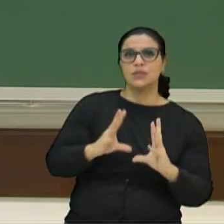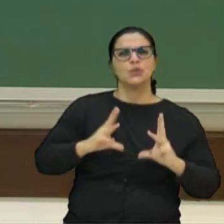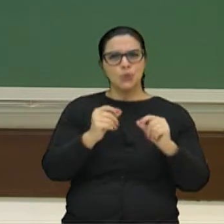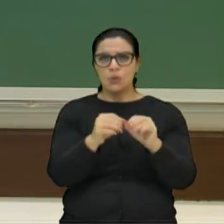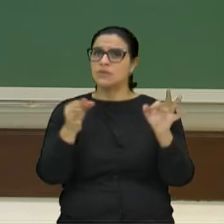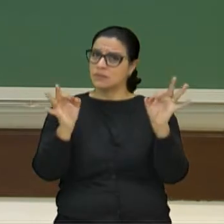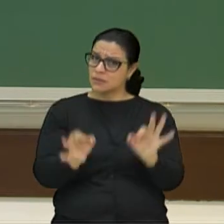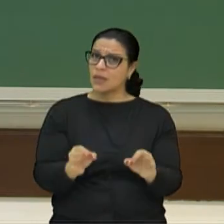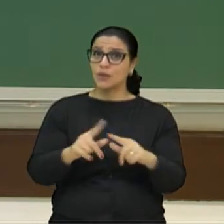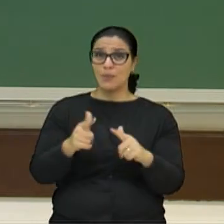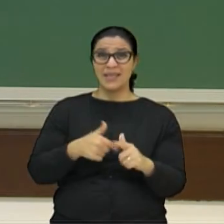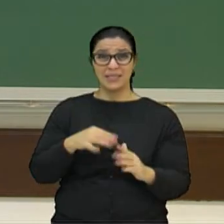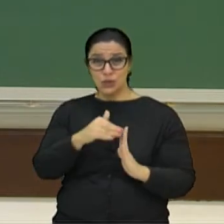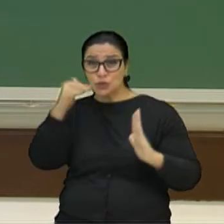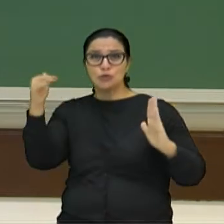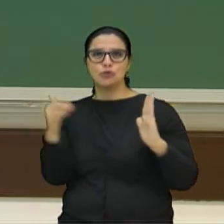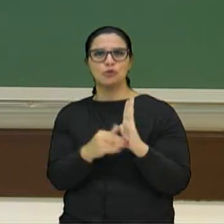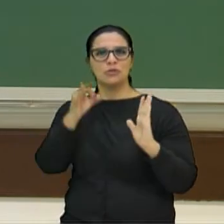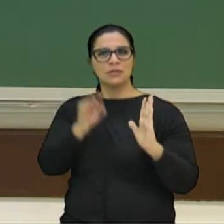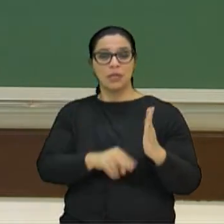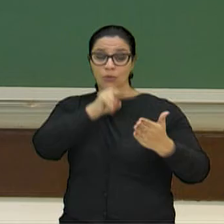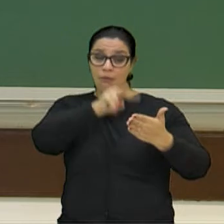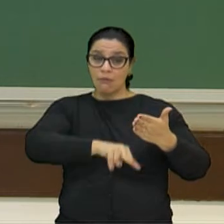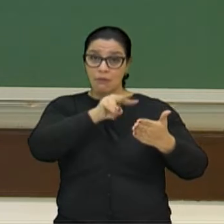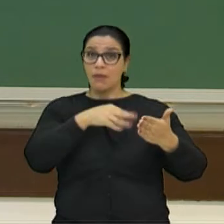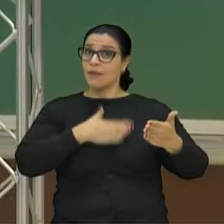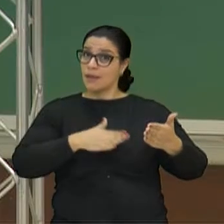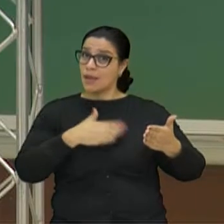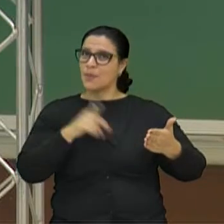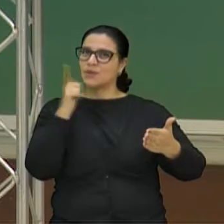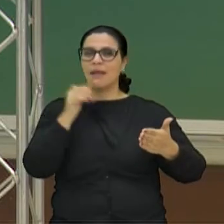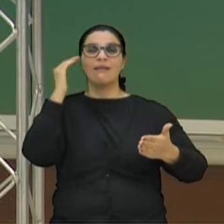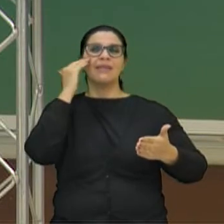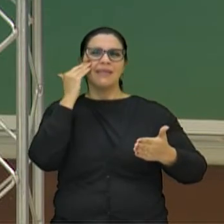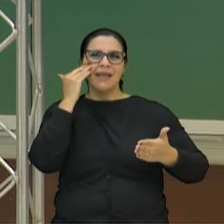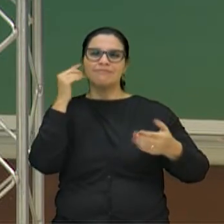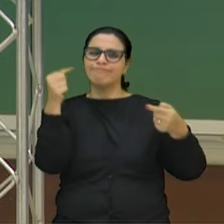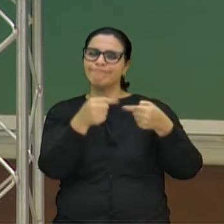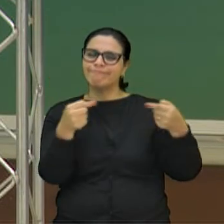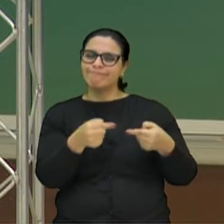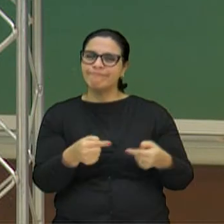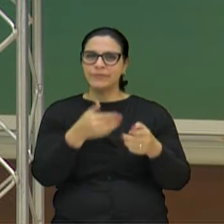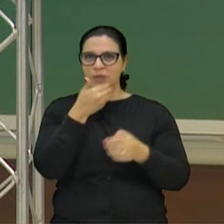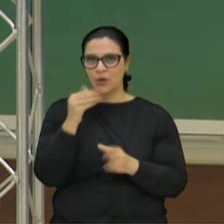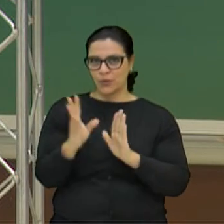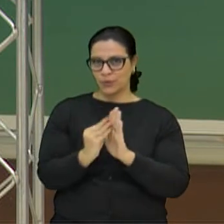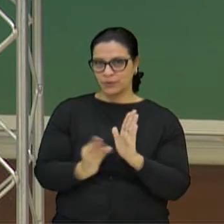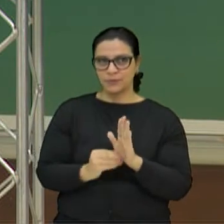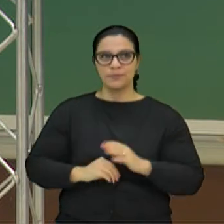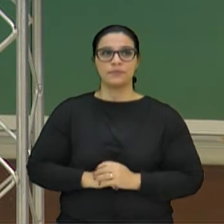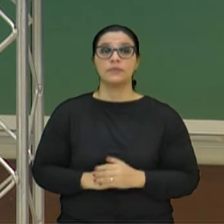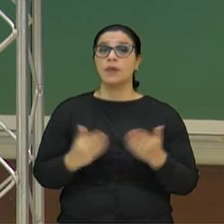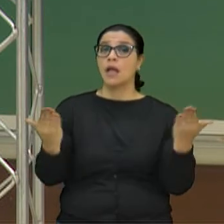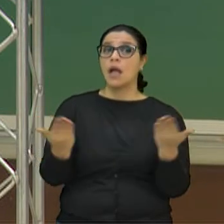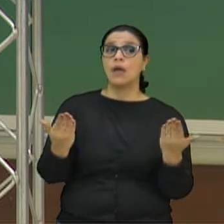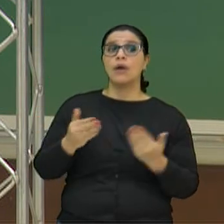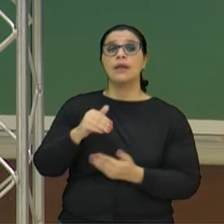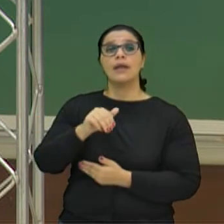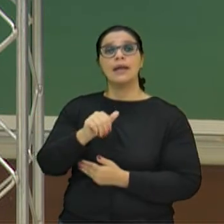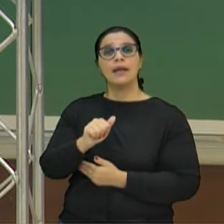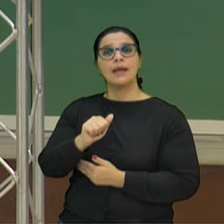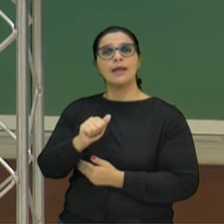elas dizem respeito, né? Mas a próxima vocês leiam com mais calma que vocês vão entender melhor o conteúdo. E